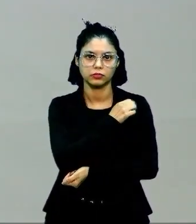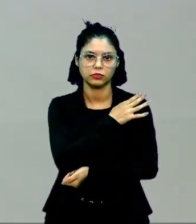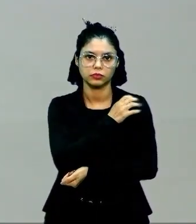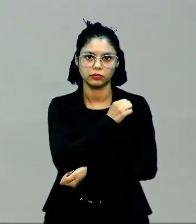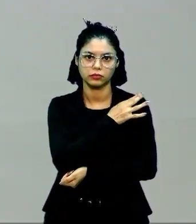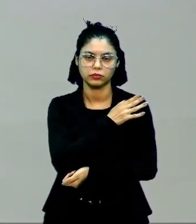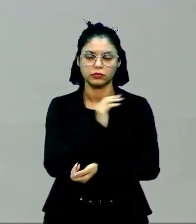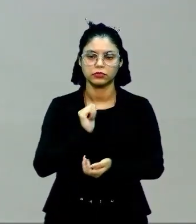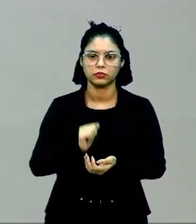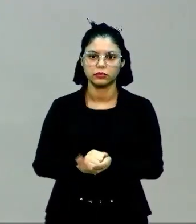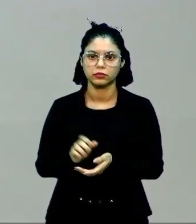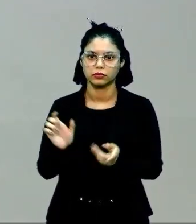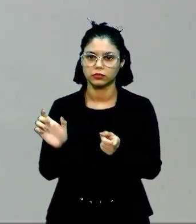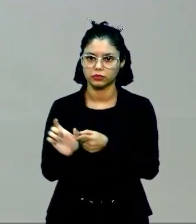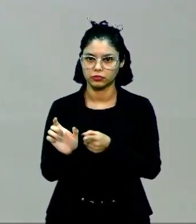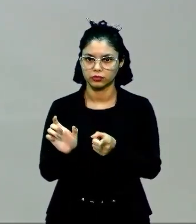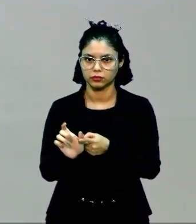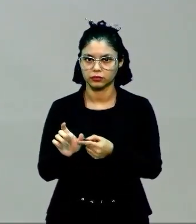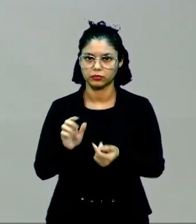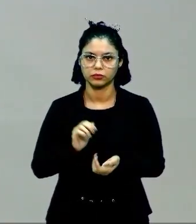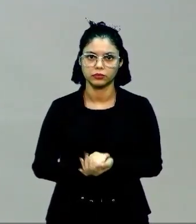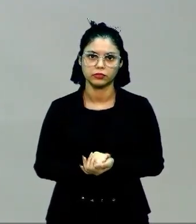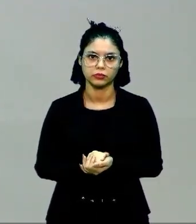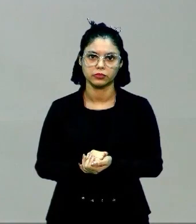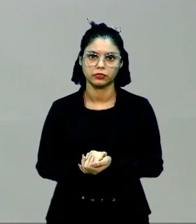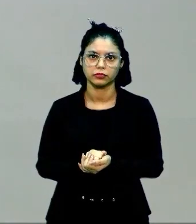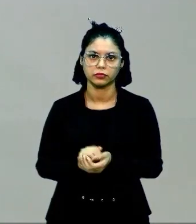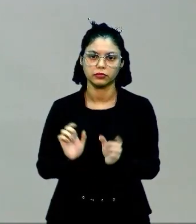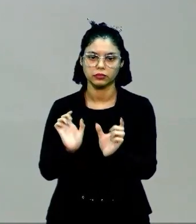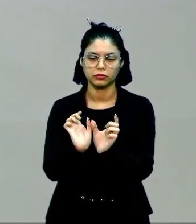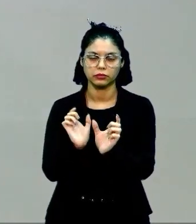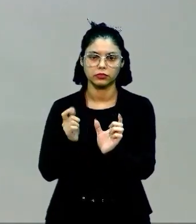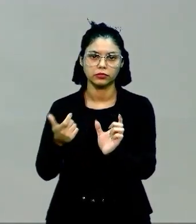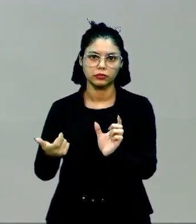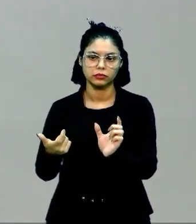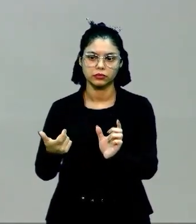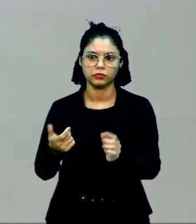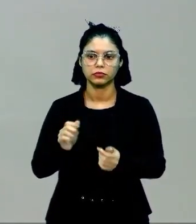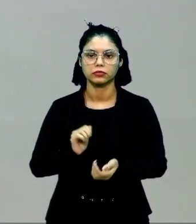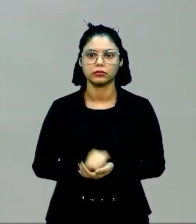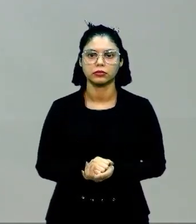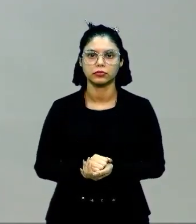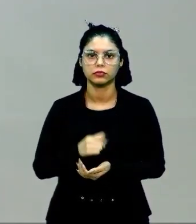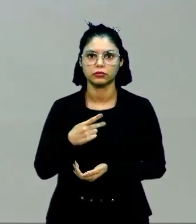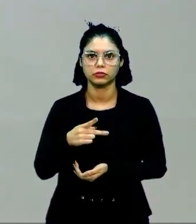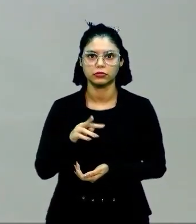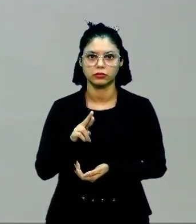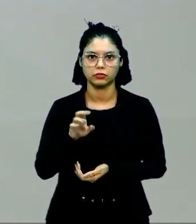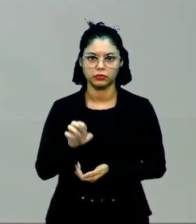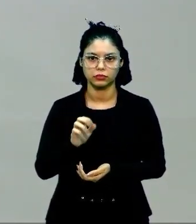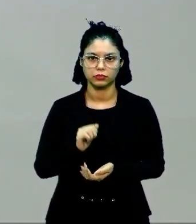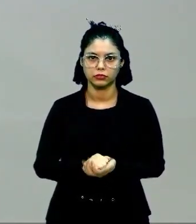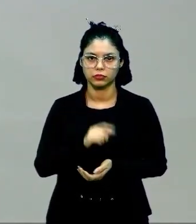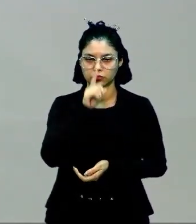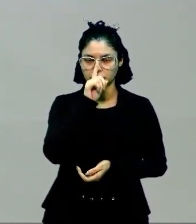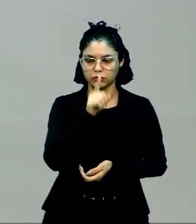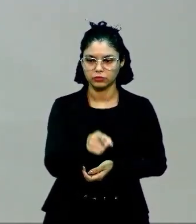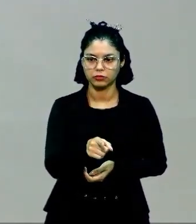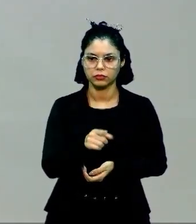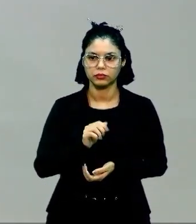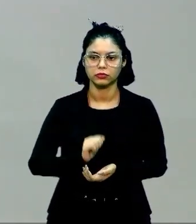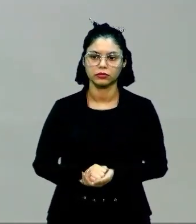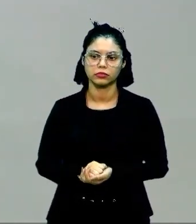Aliás, é uma palavra similar, sinônima de preconceito. Pré-noção,